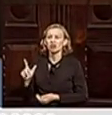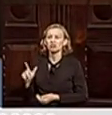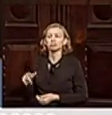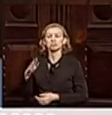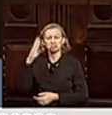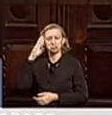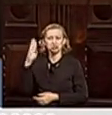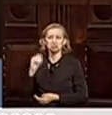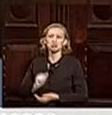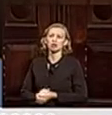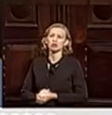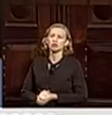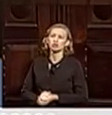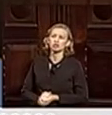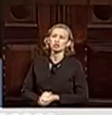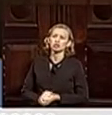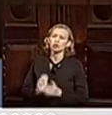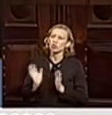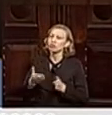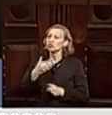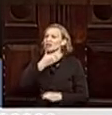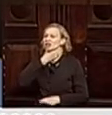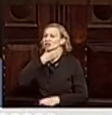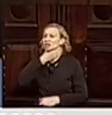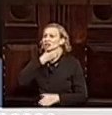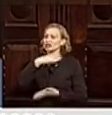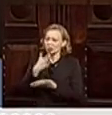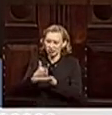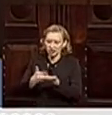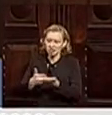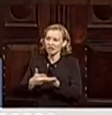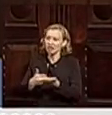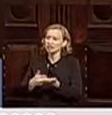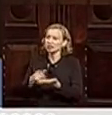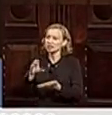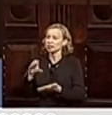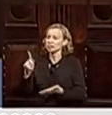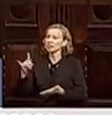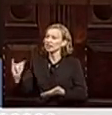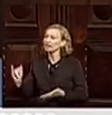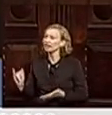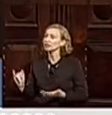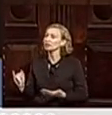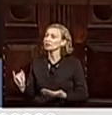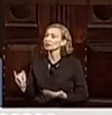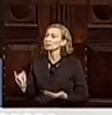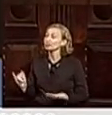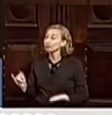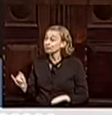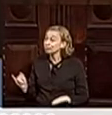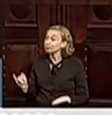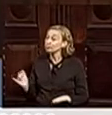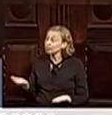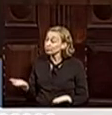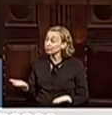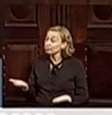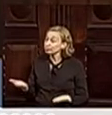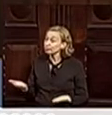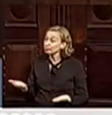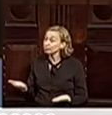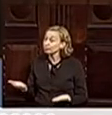fundamental. Hoje, boa parte da nossa crise está relacionada com a perda de receitas. Somente a CPI das isenções fiscais vai nos